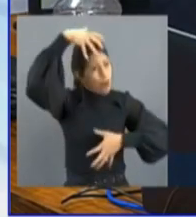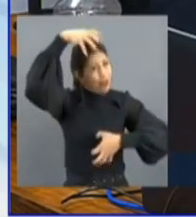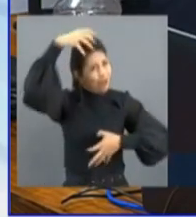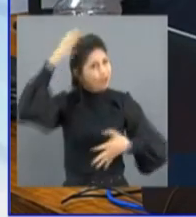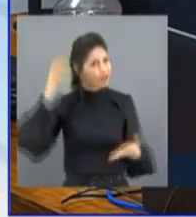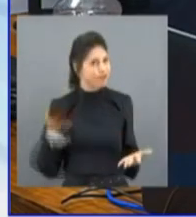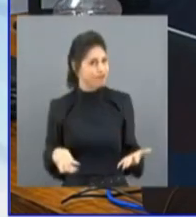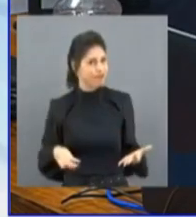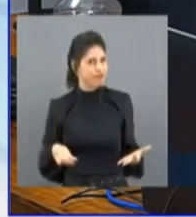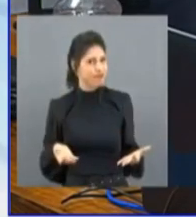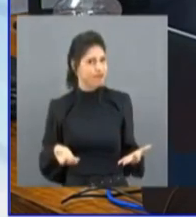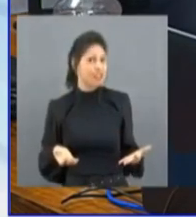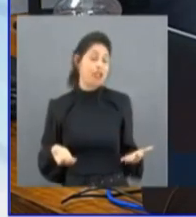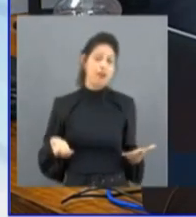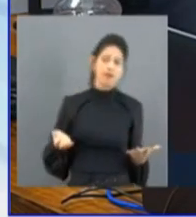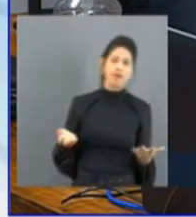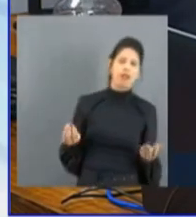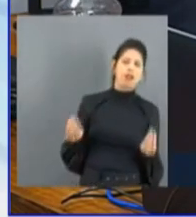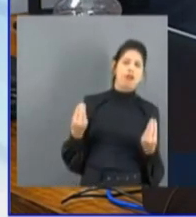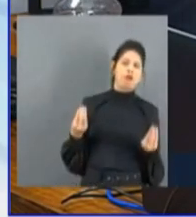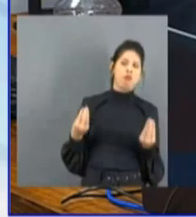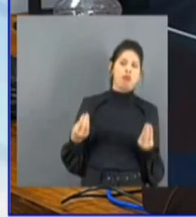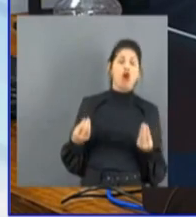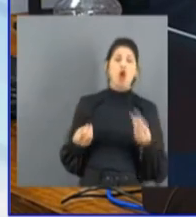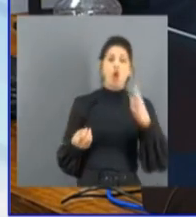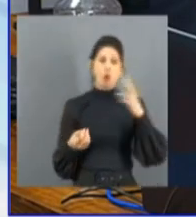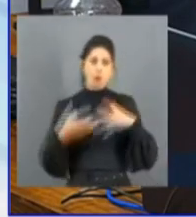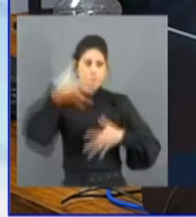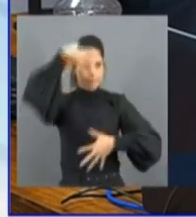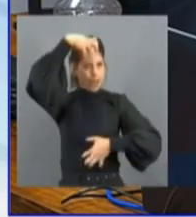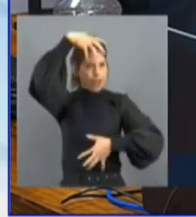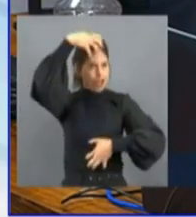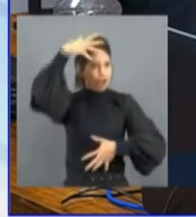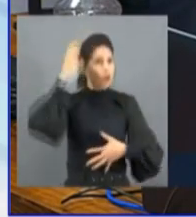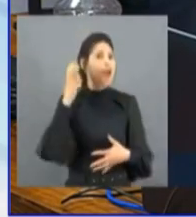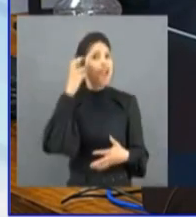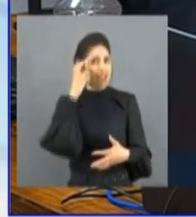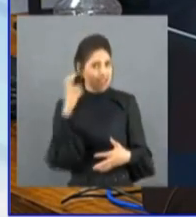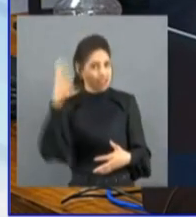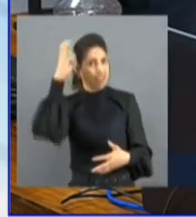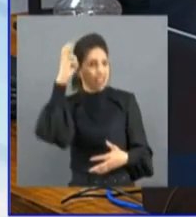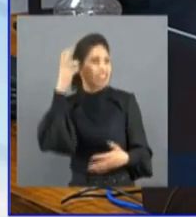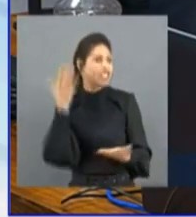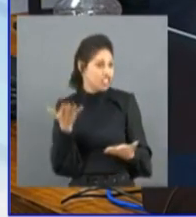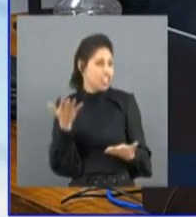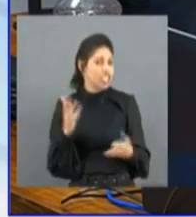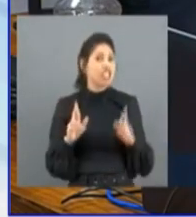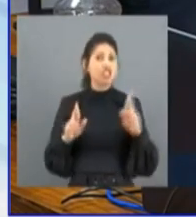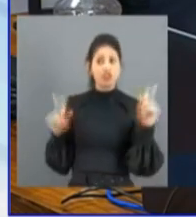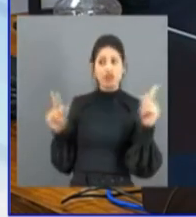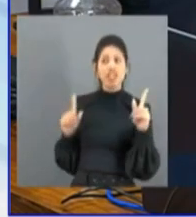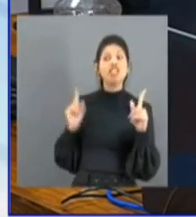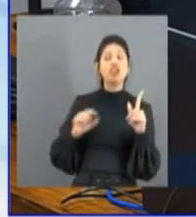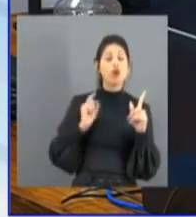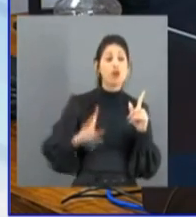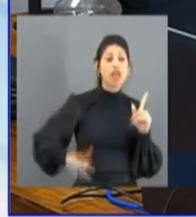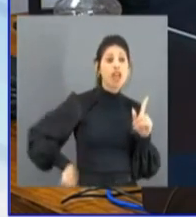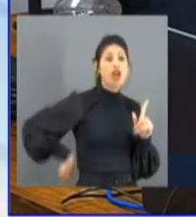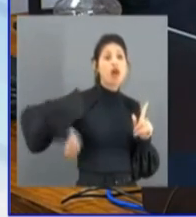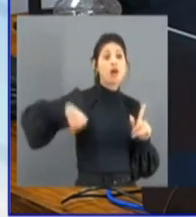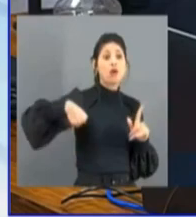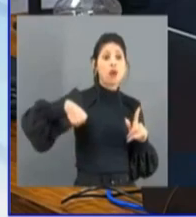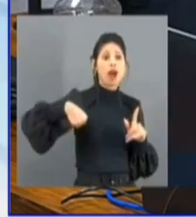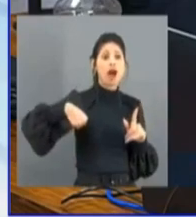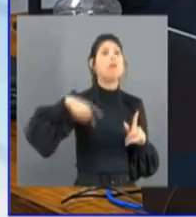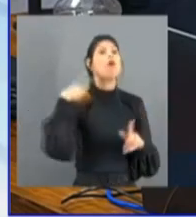serve, ao meu não é. De ele reforçar, porque aí ele estava numa comissão do Senado. Ari, e